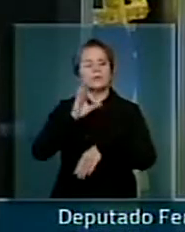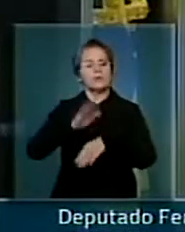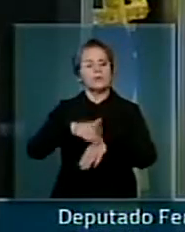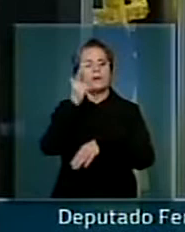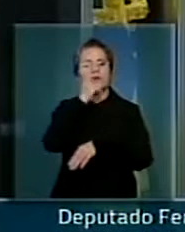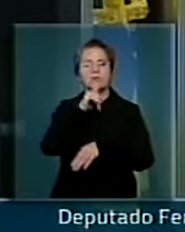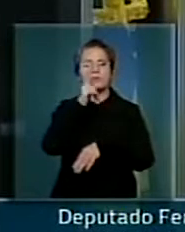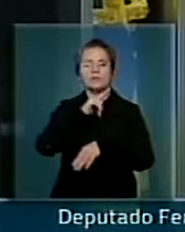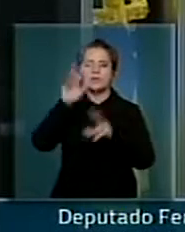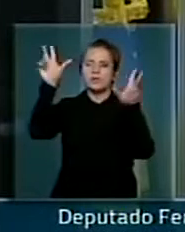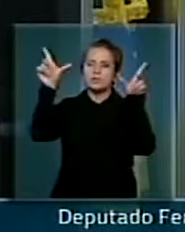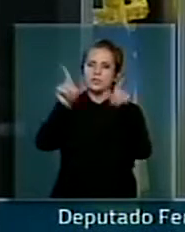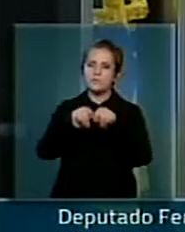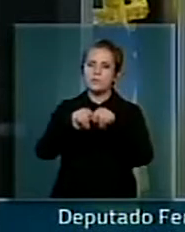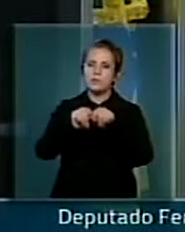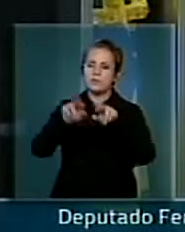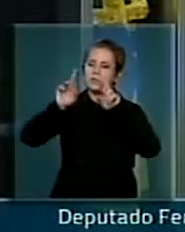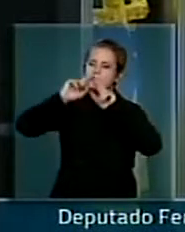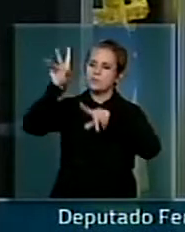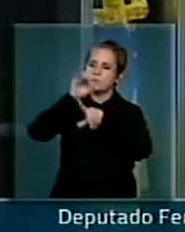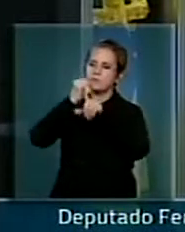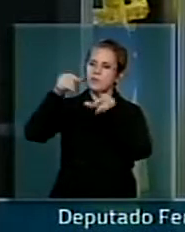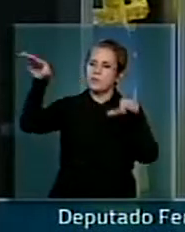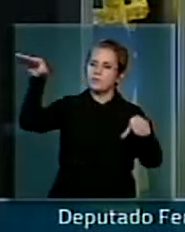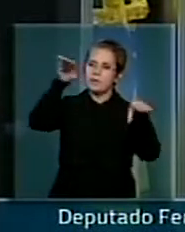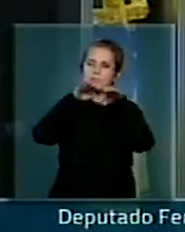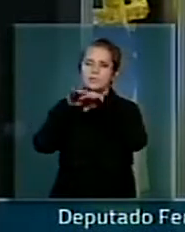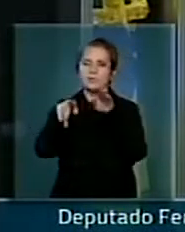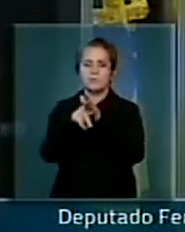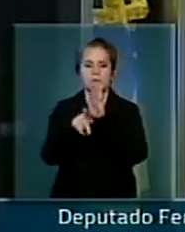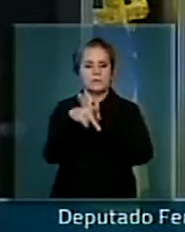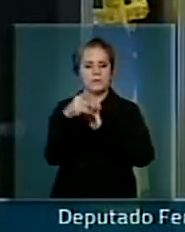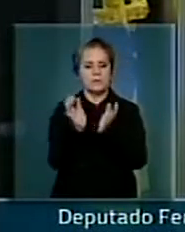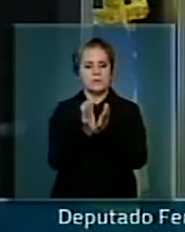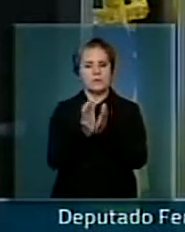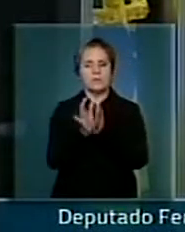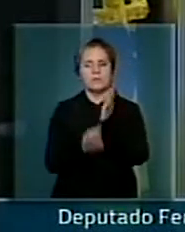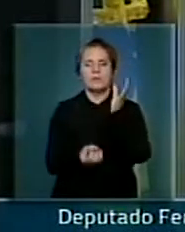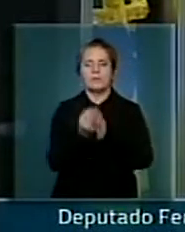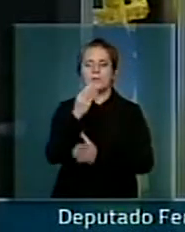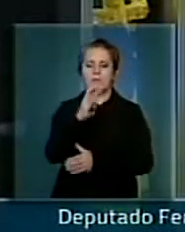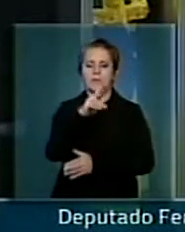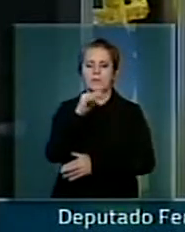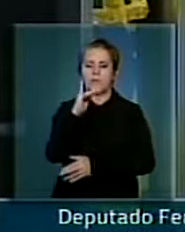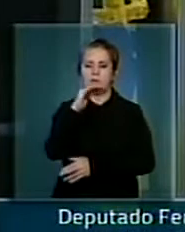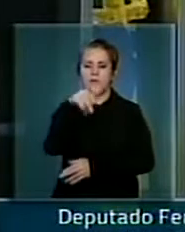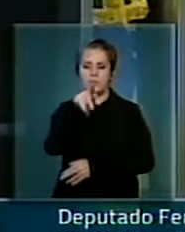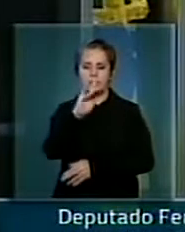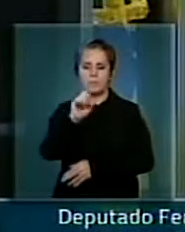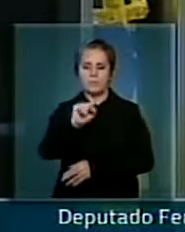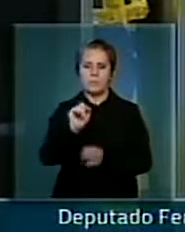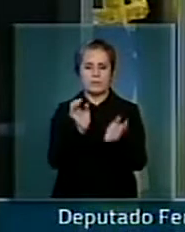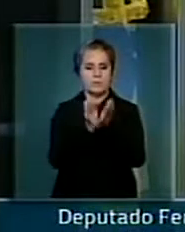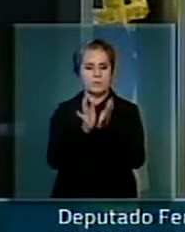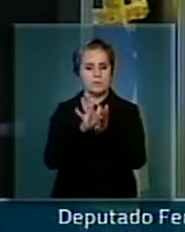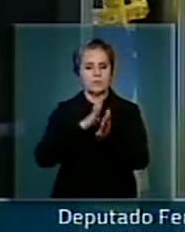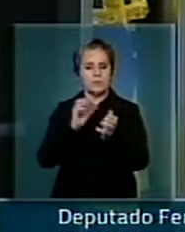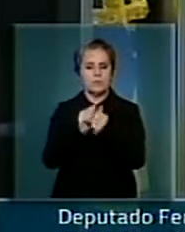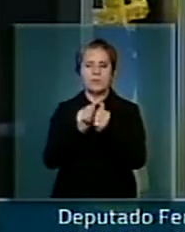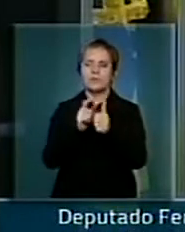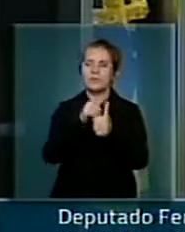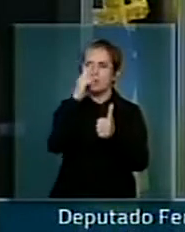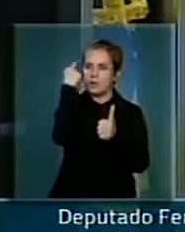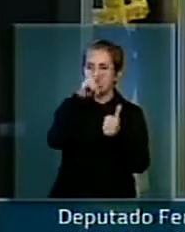desigualdades sociais entre aqueles integrantes dos BRICS, O grupo que ainda inclui nações como